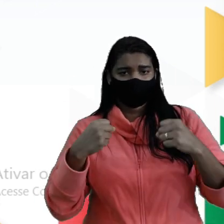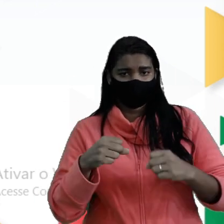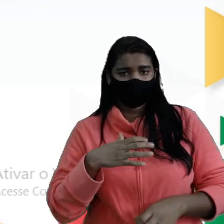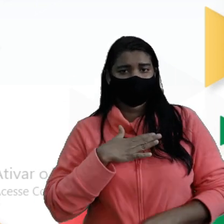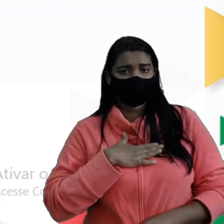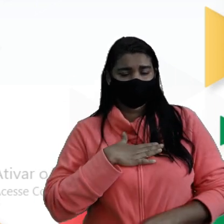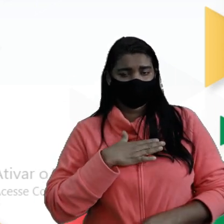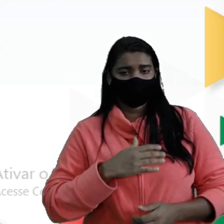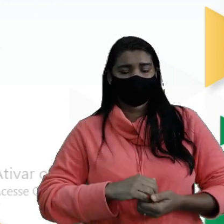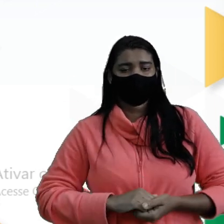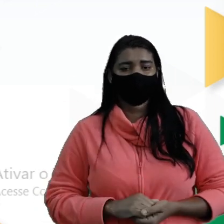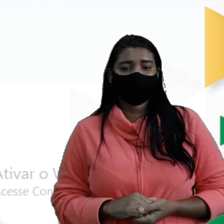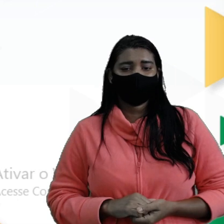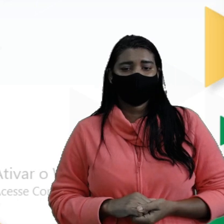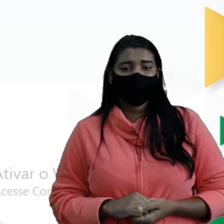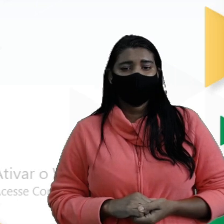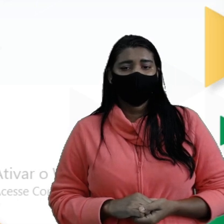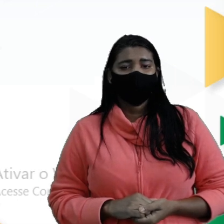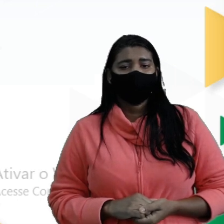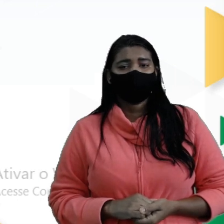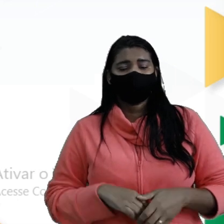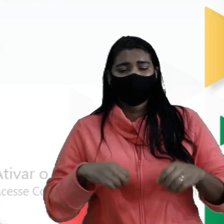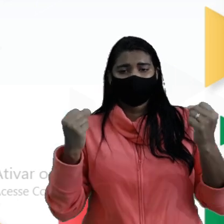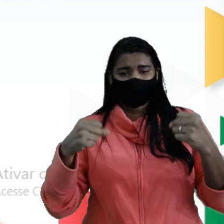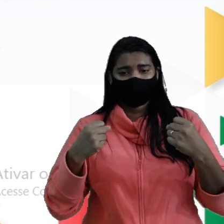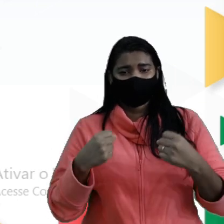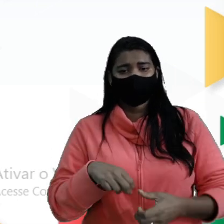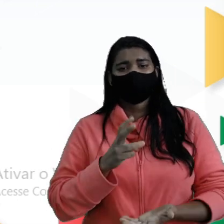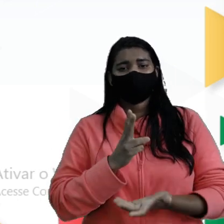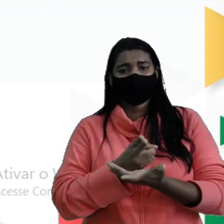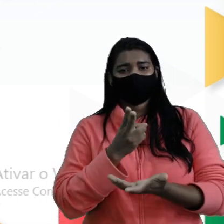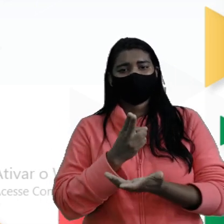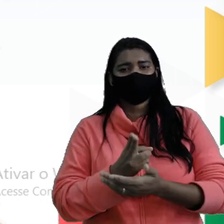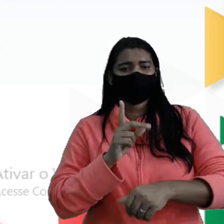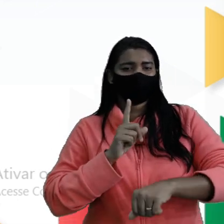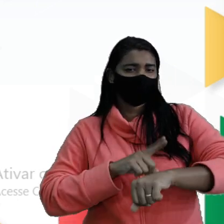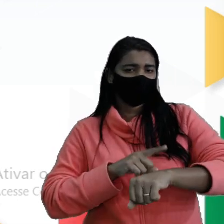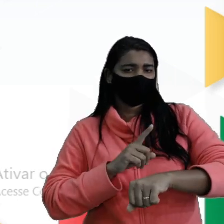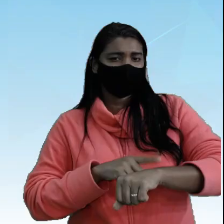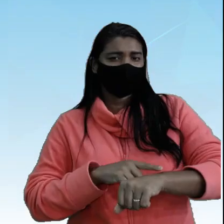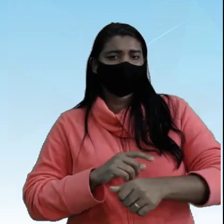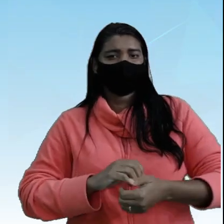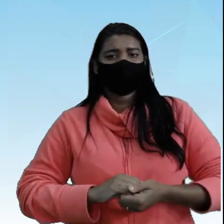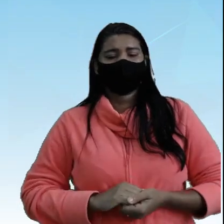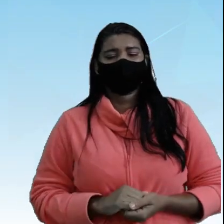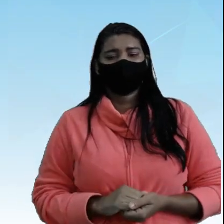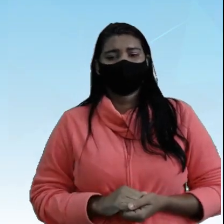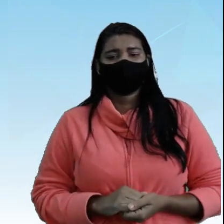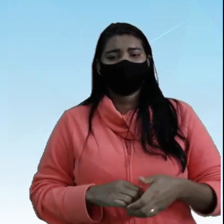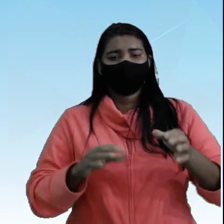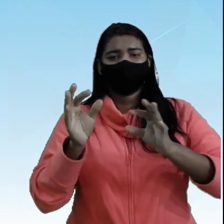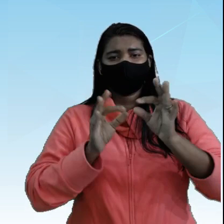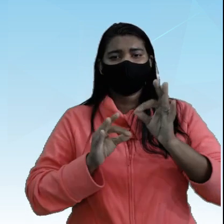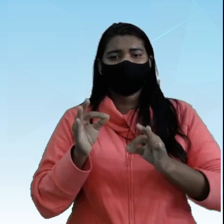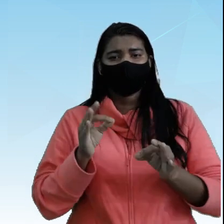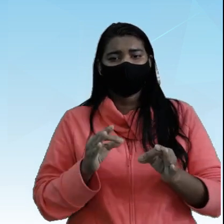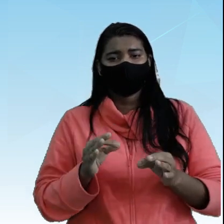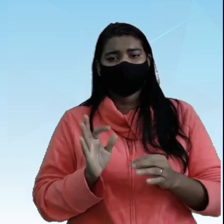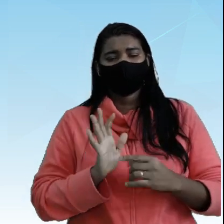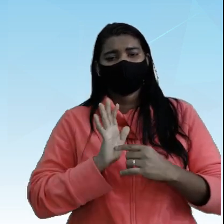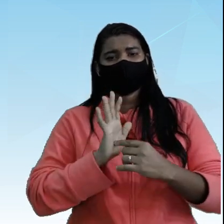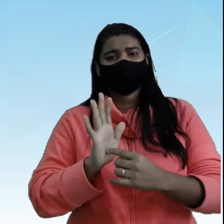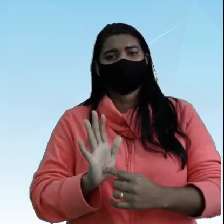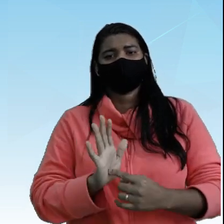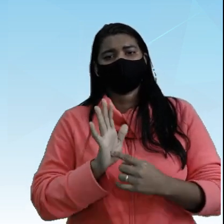mim? Sim, aí, preciso sempre, toda hora. Veja que os travessões estão marcando a